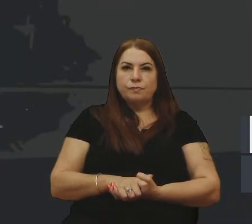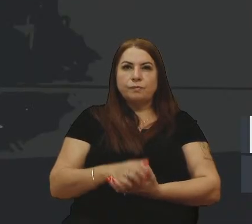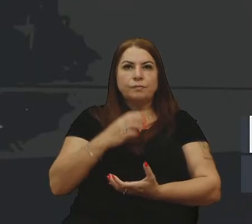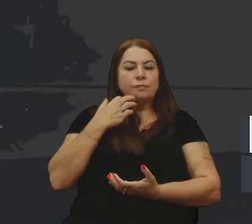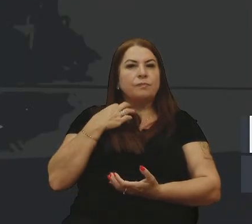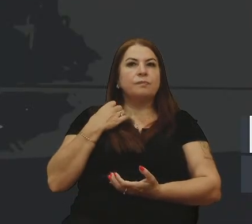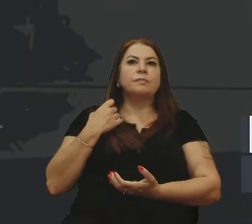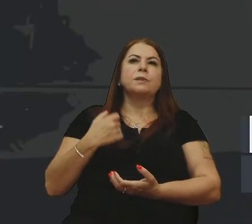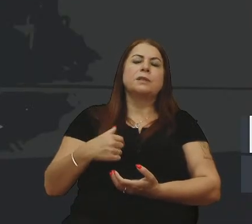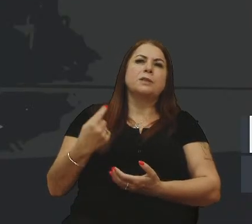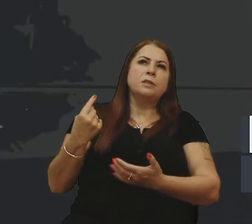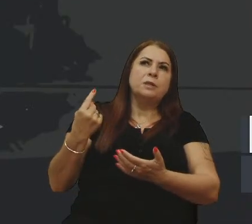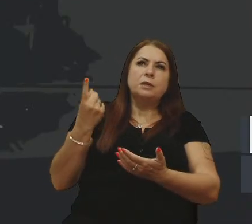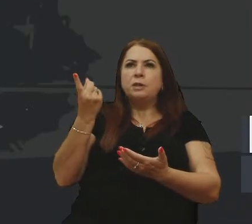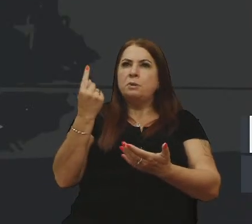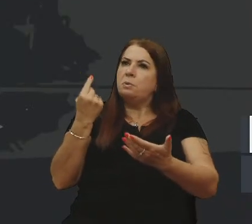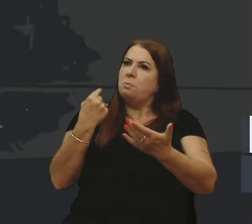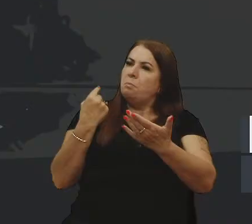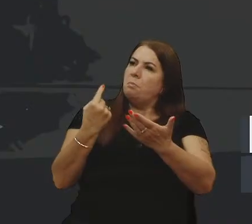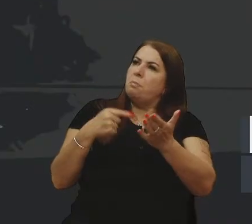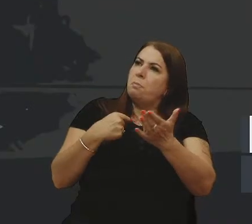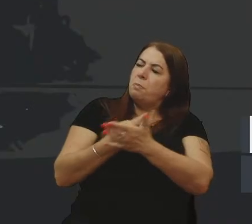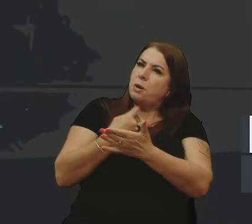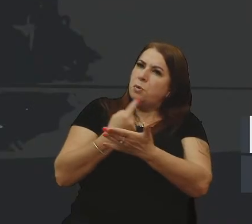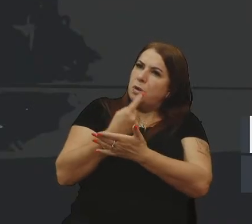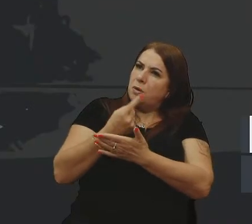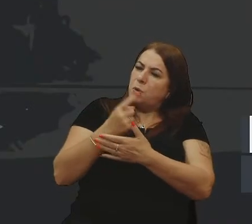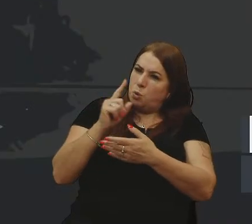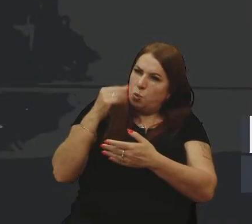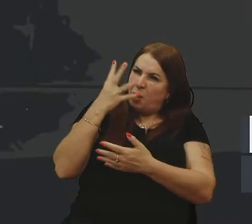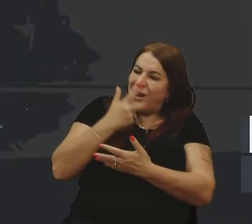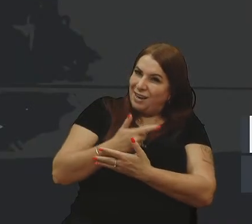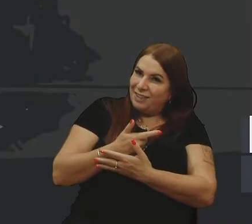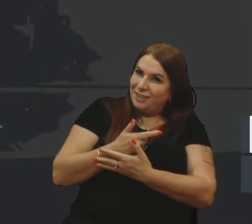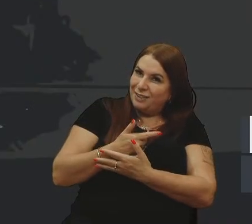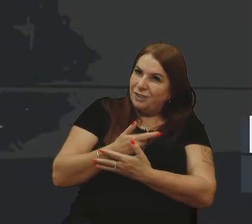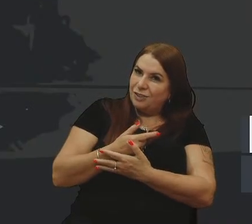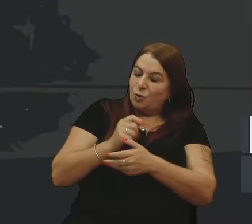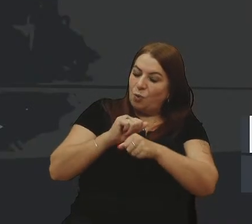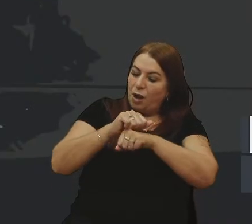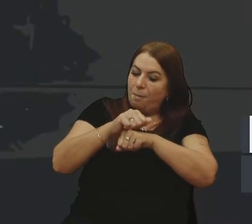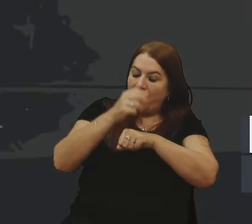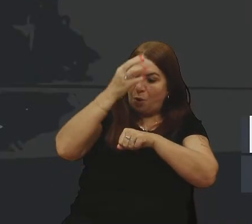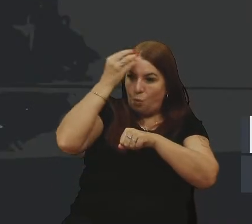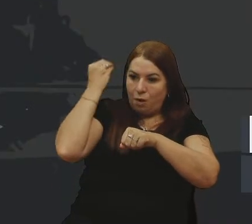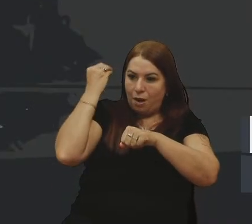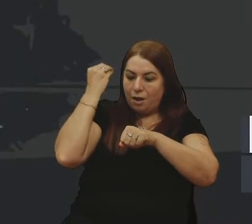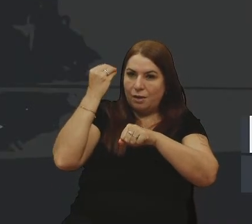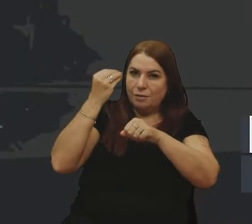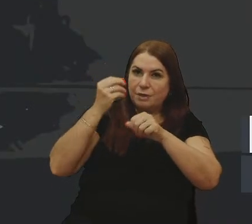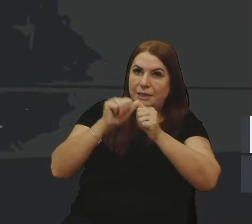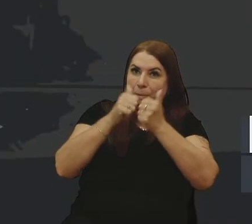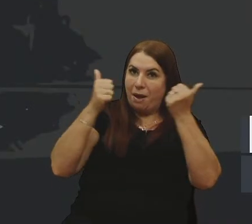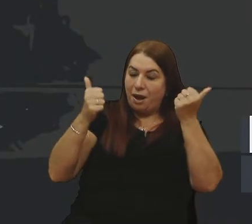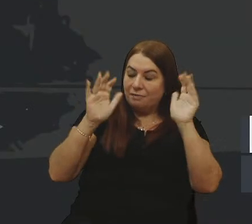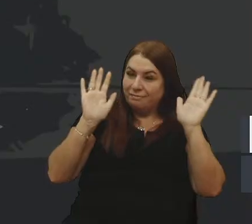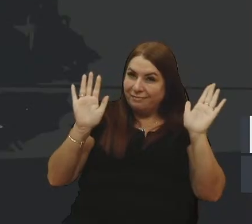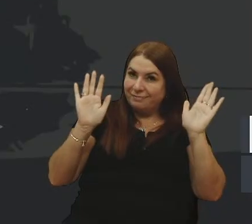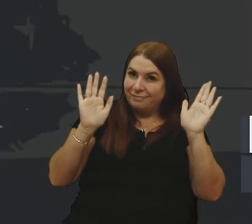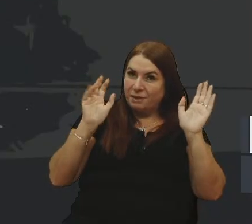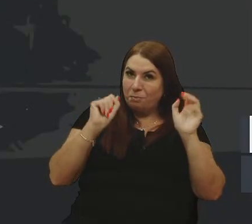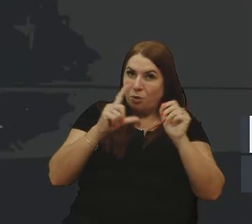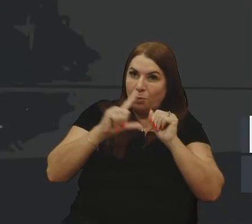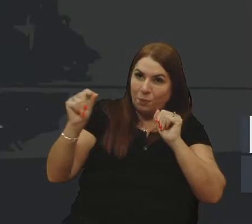E aí vocês estão se perguntando, então, tudo lindo, né, Alex? Tirando o cabelo que caiu, a separação, né? Baita case, podemos ir